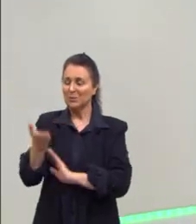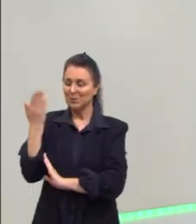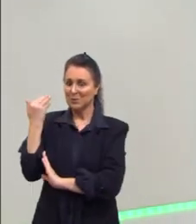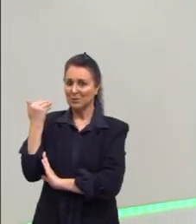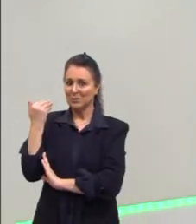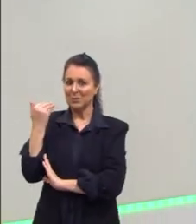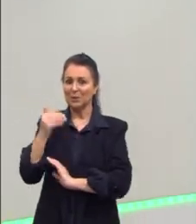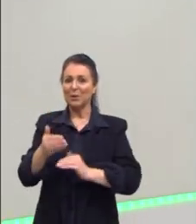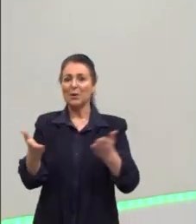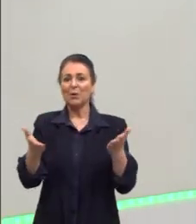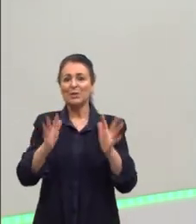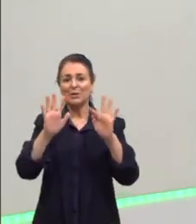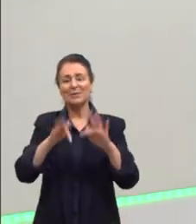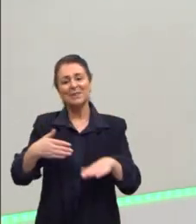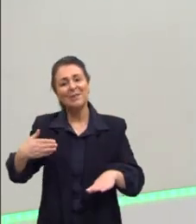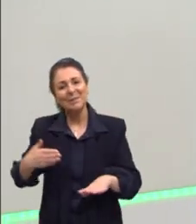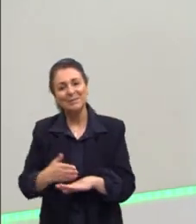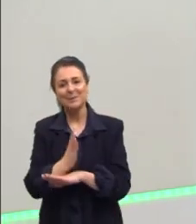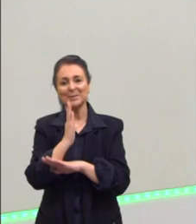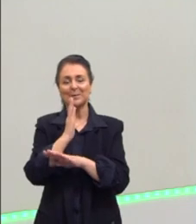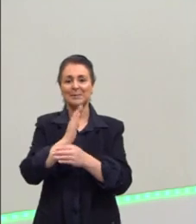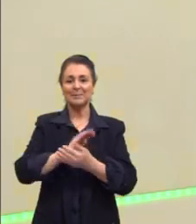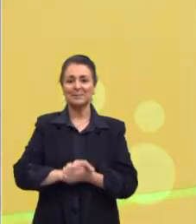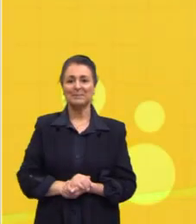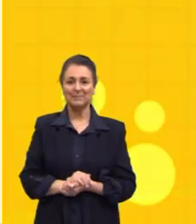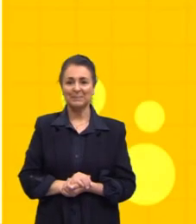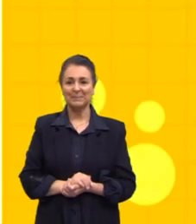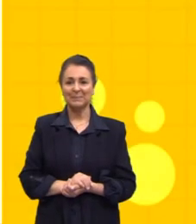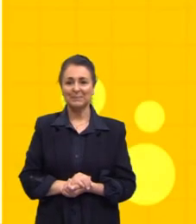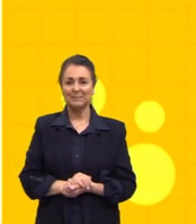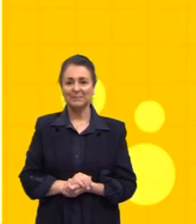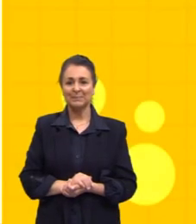por hoje é isso e partiu passar o